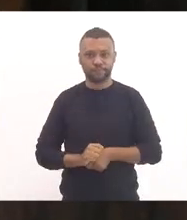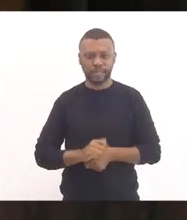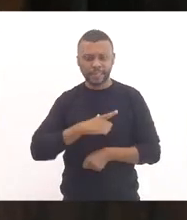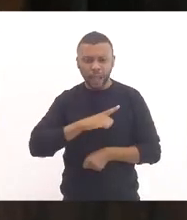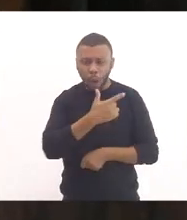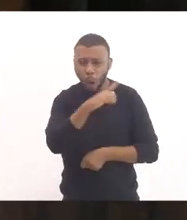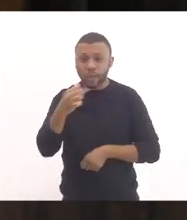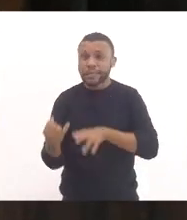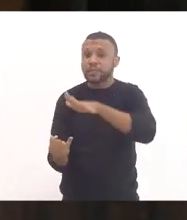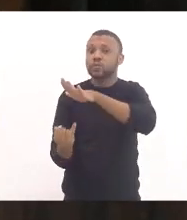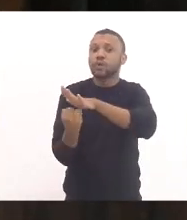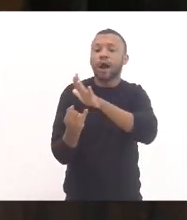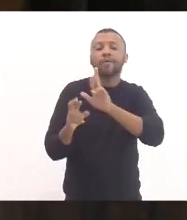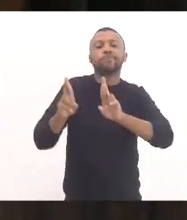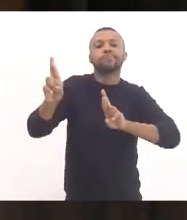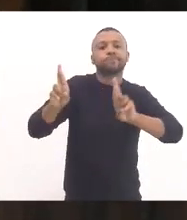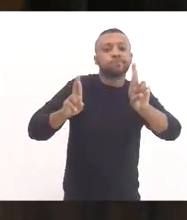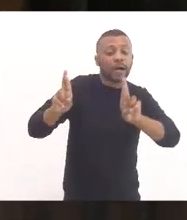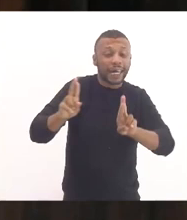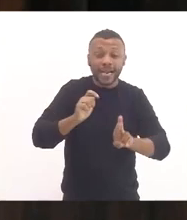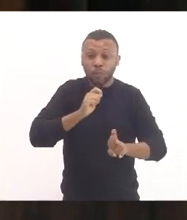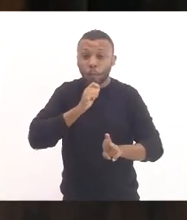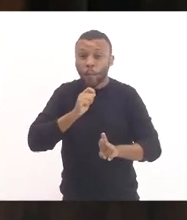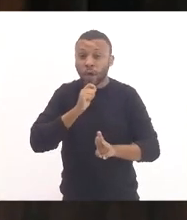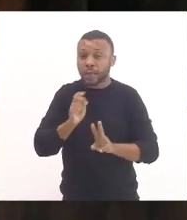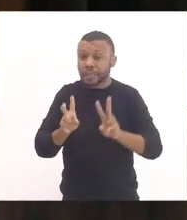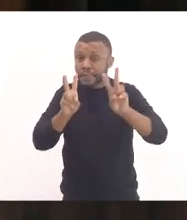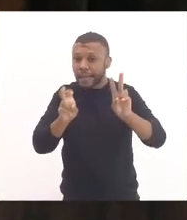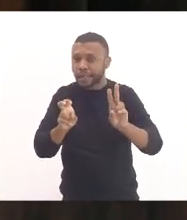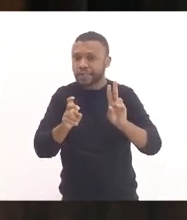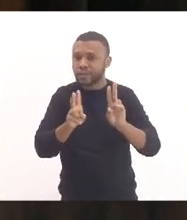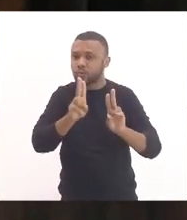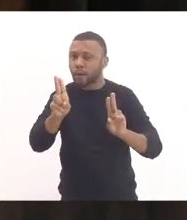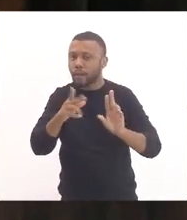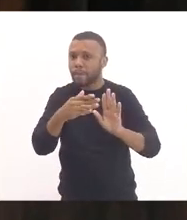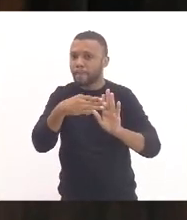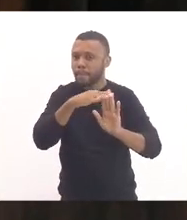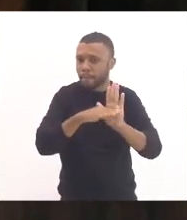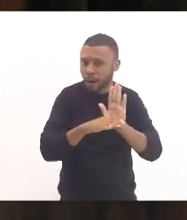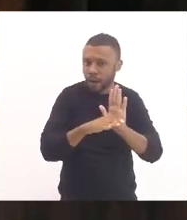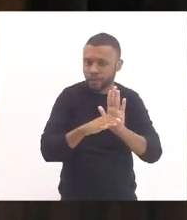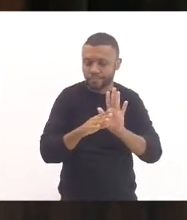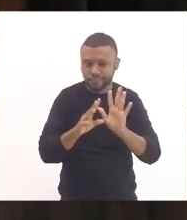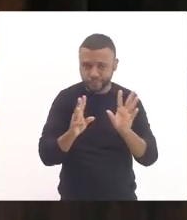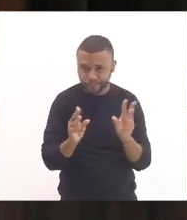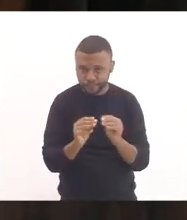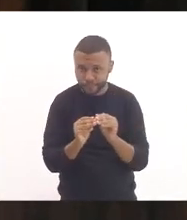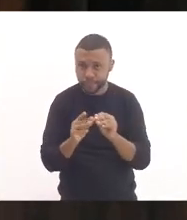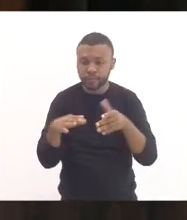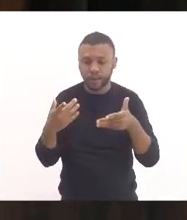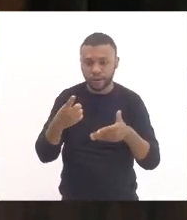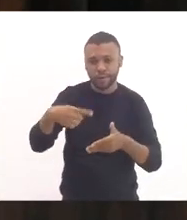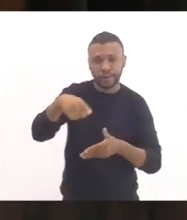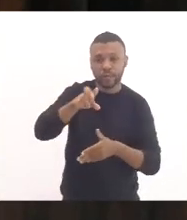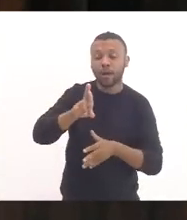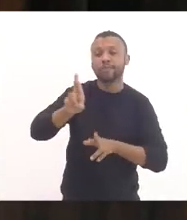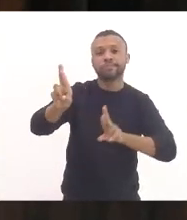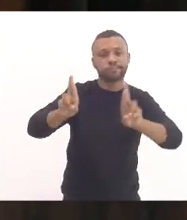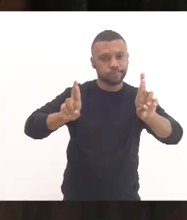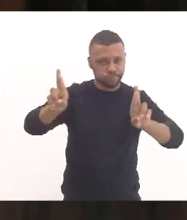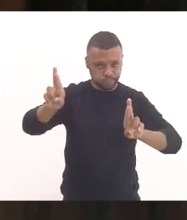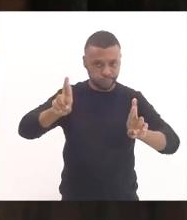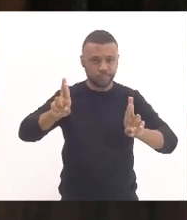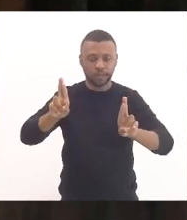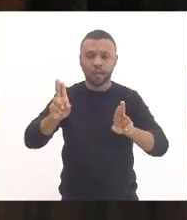representação que não tenha sido citada bom então diante da daqueles todos que nos dias que estão